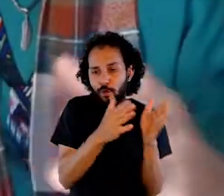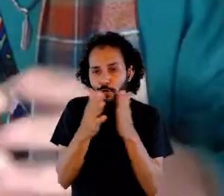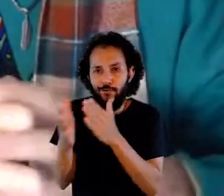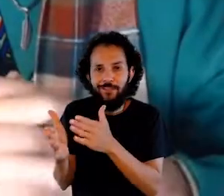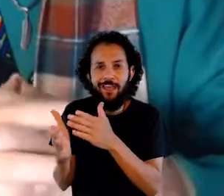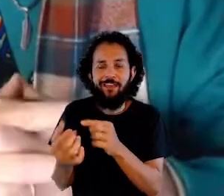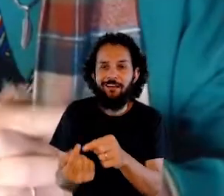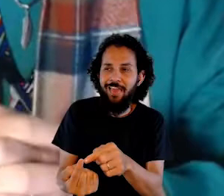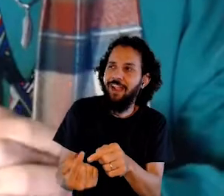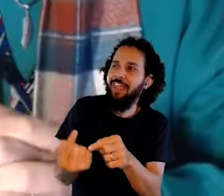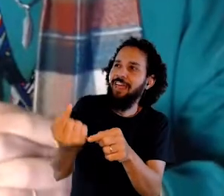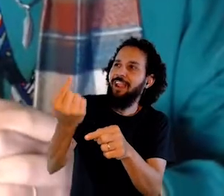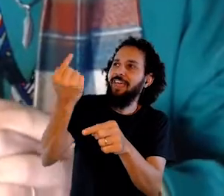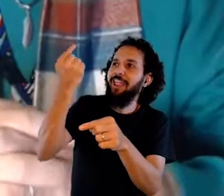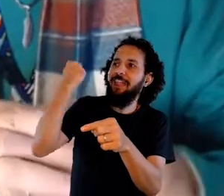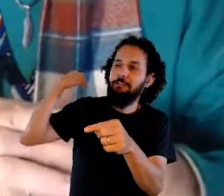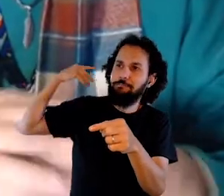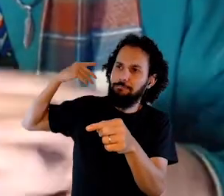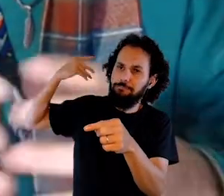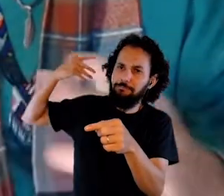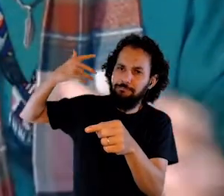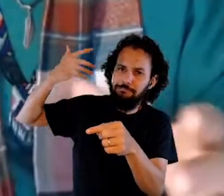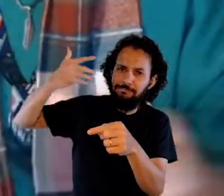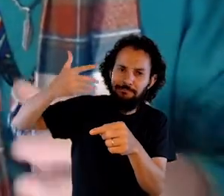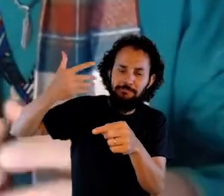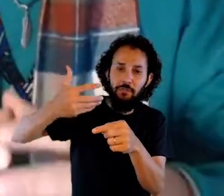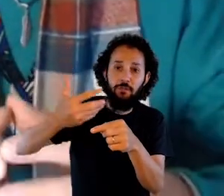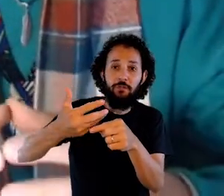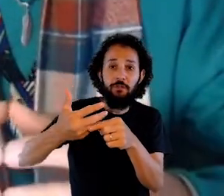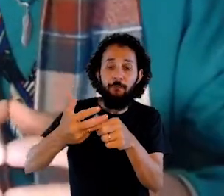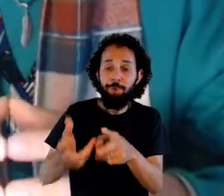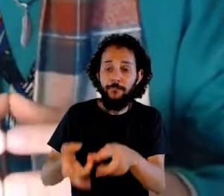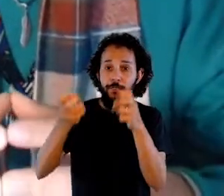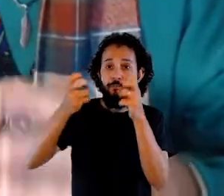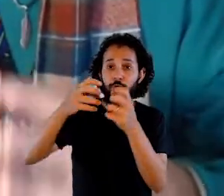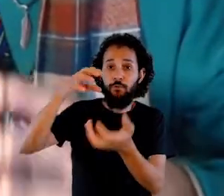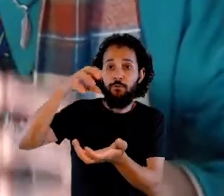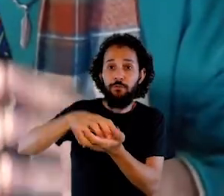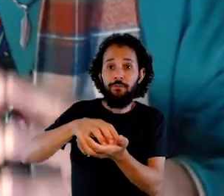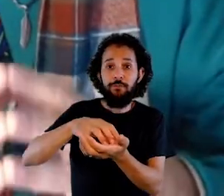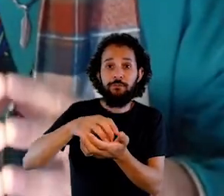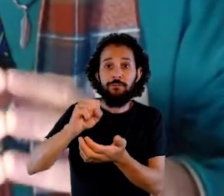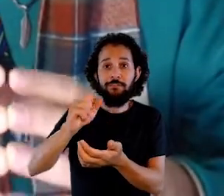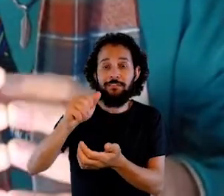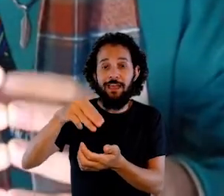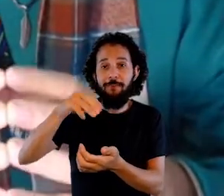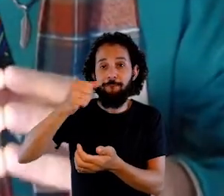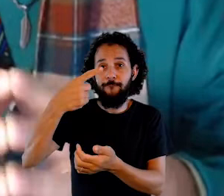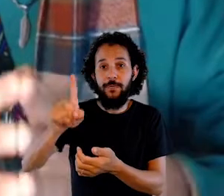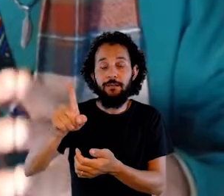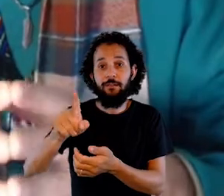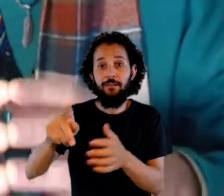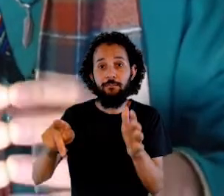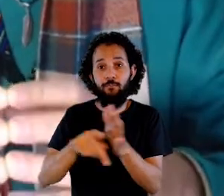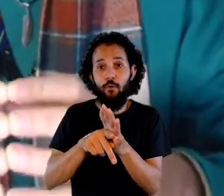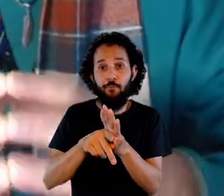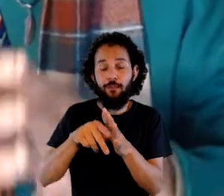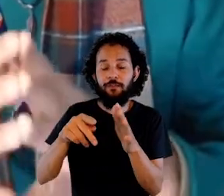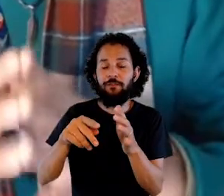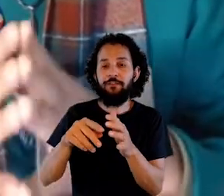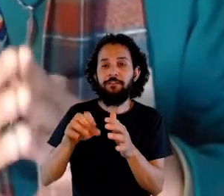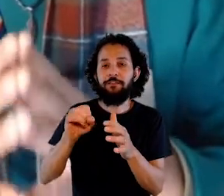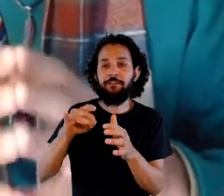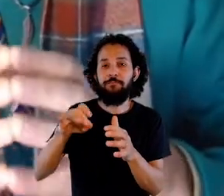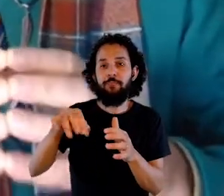esse processo todo, viu na figura de um xamã, uma palavra tung-siberiana, que significa aquele que